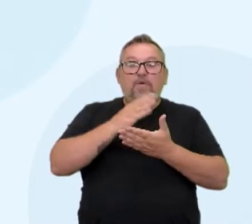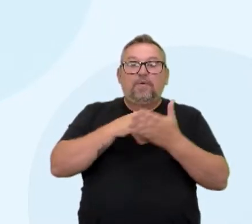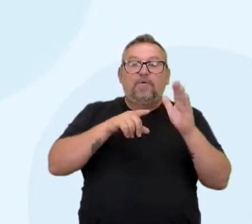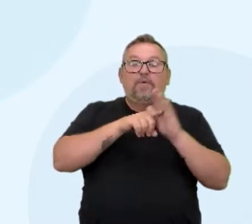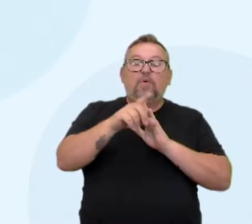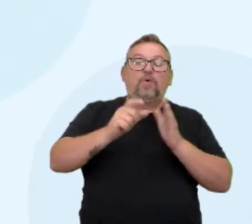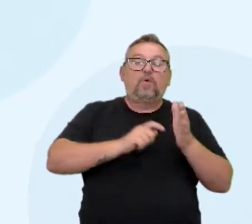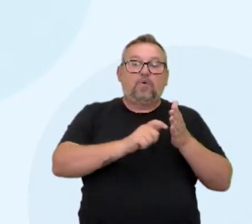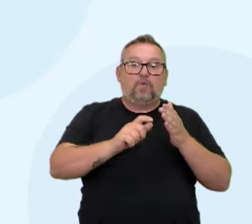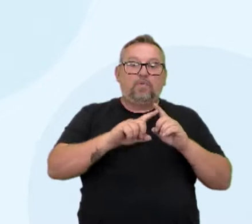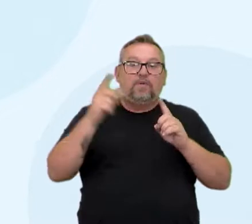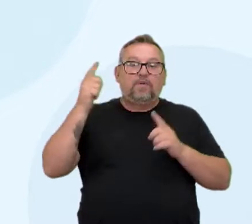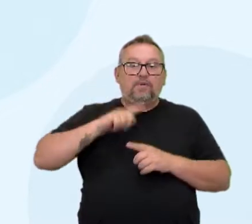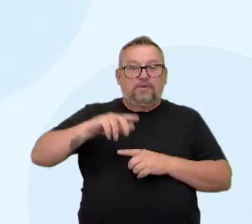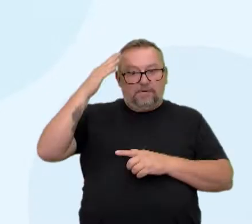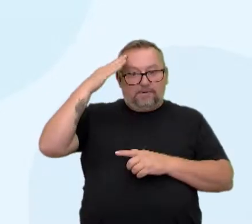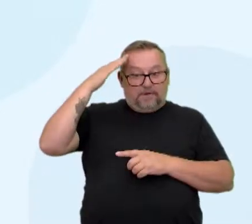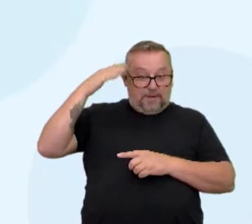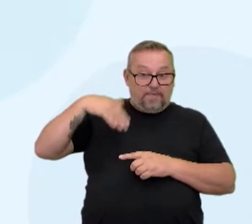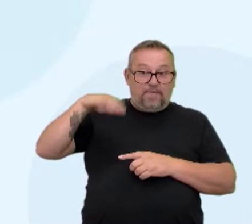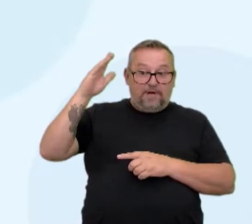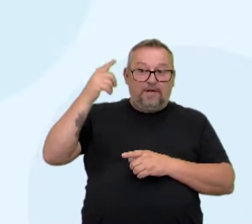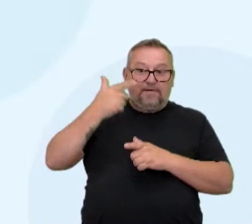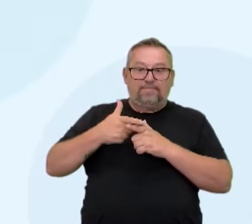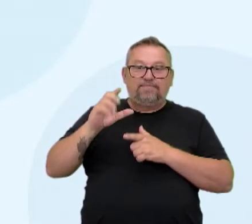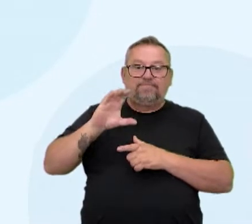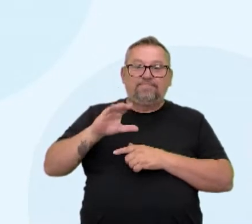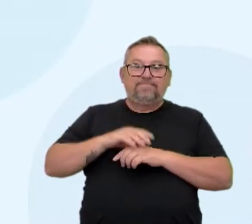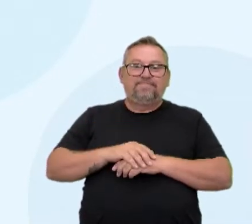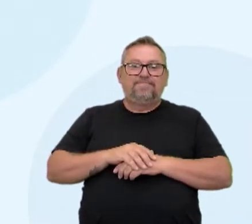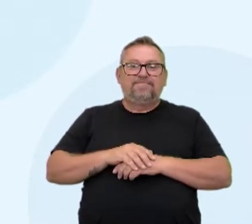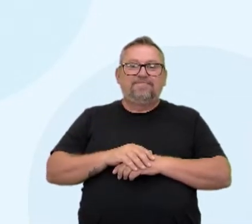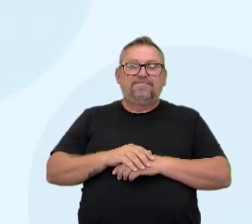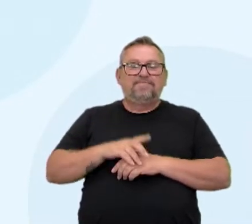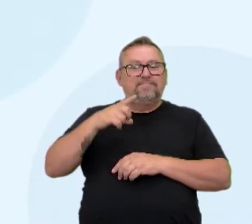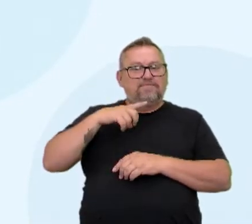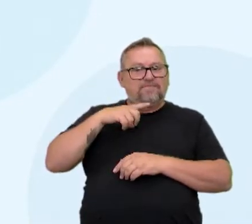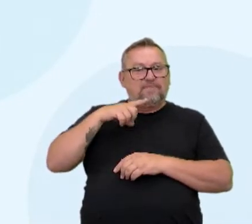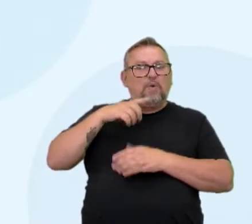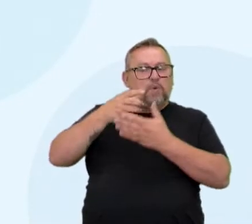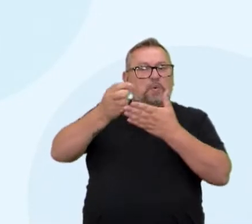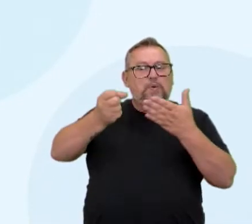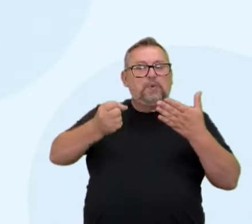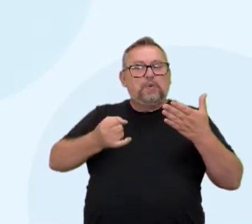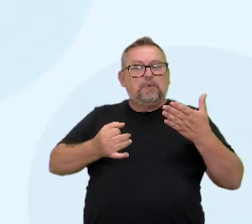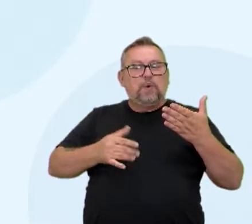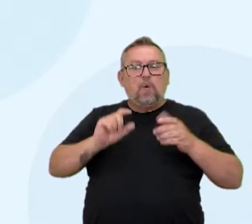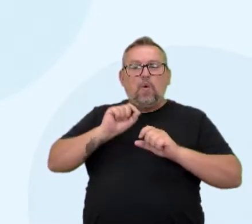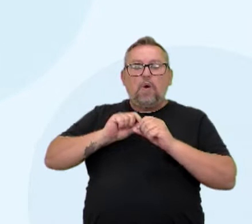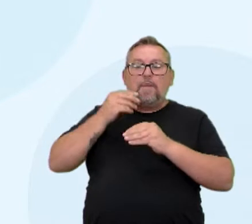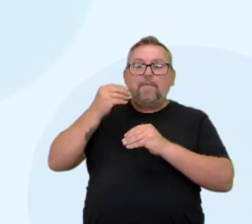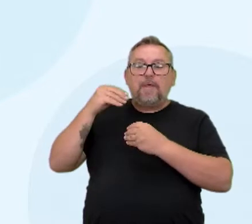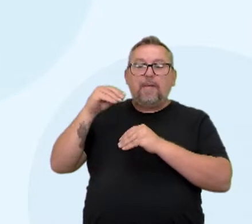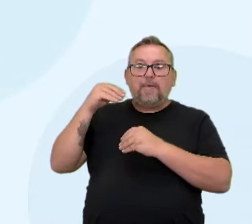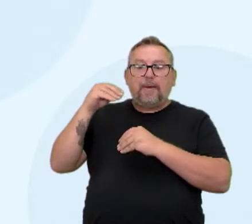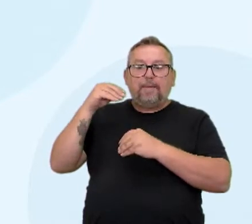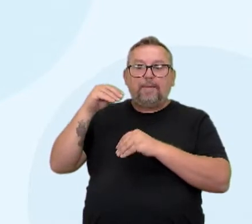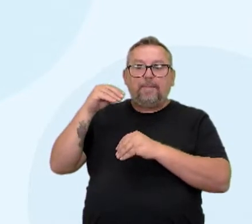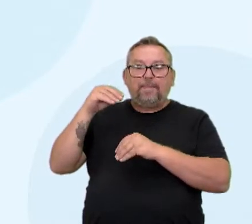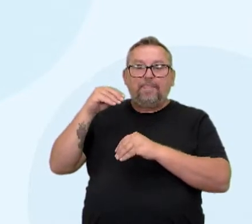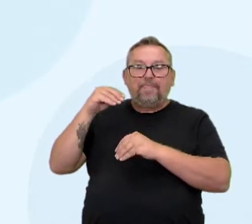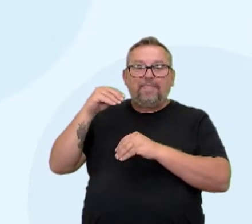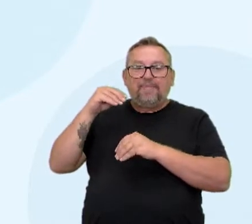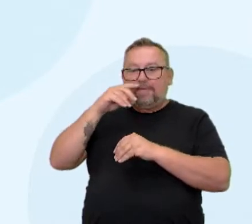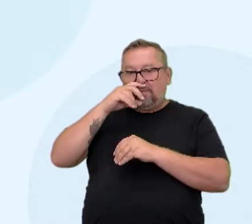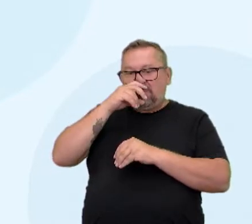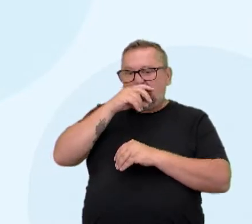conceito, mas vamos entender um pouquinho mais sobre isso, né? Pra gente entender, temos uma pequena definição aí sobre o meme. Pro Fernanda, você pode